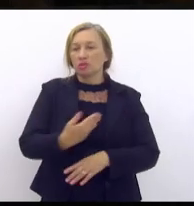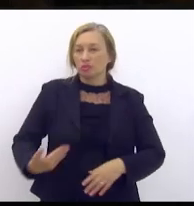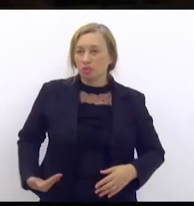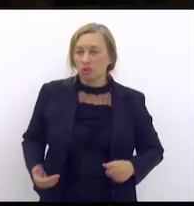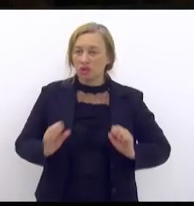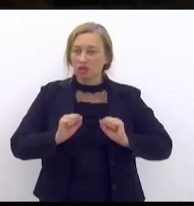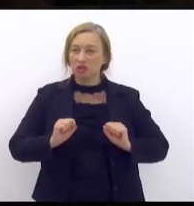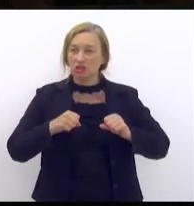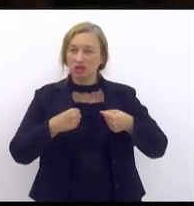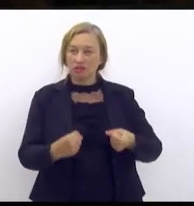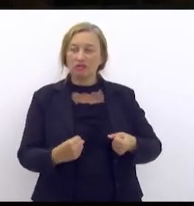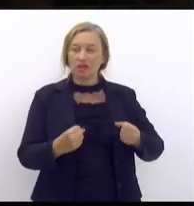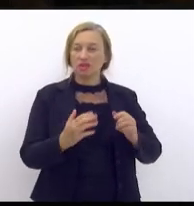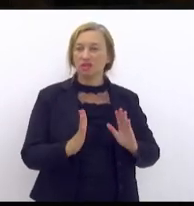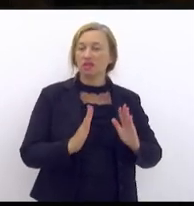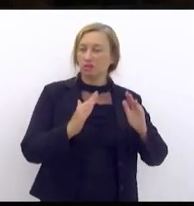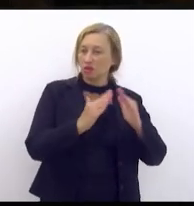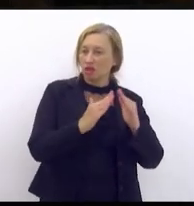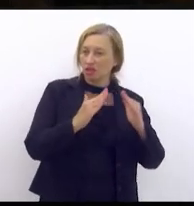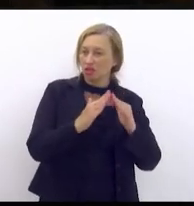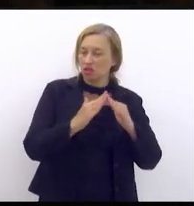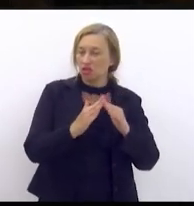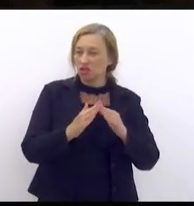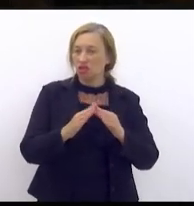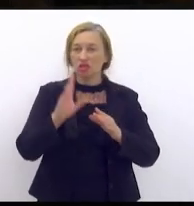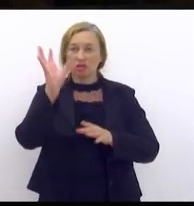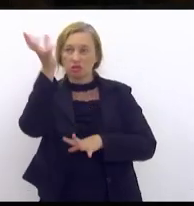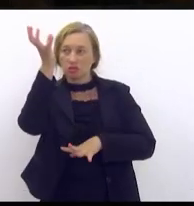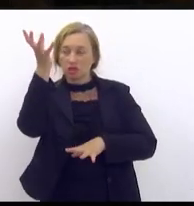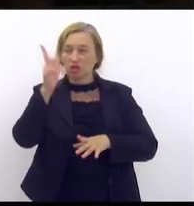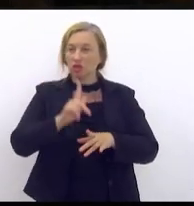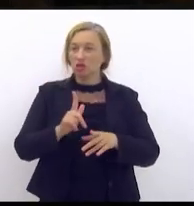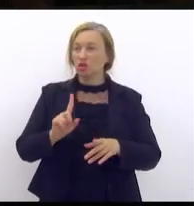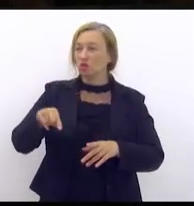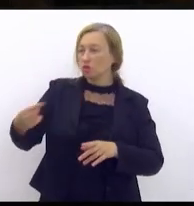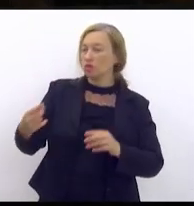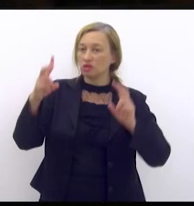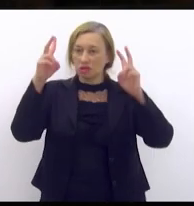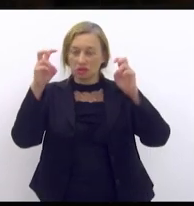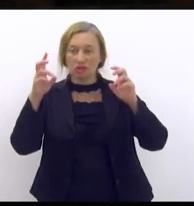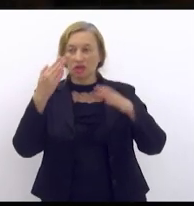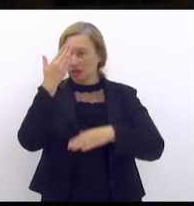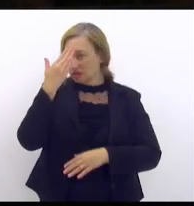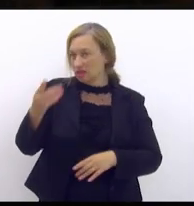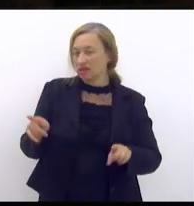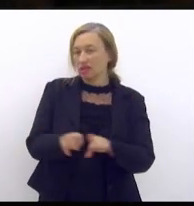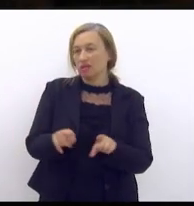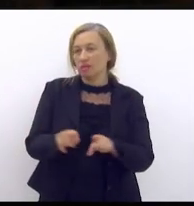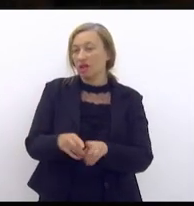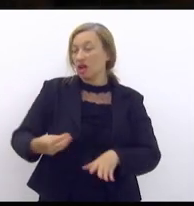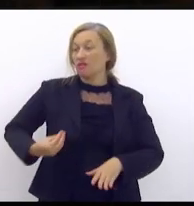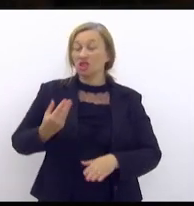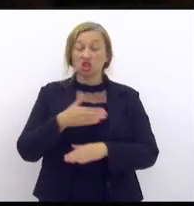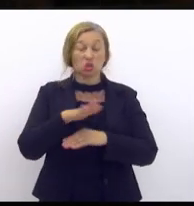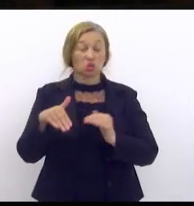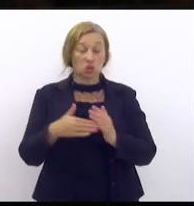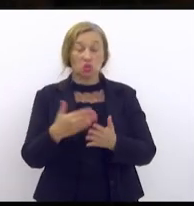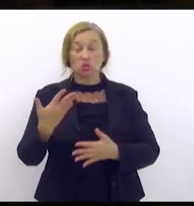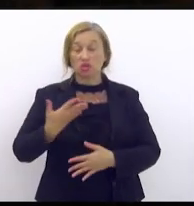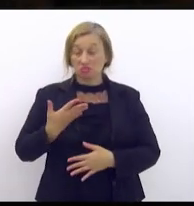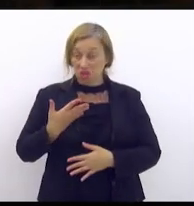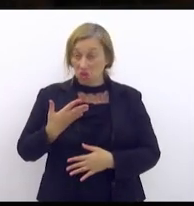da justiça climática e tantas outras questões. Quero agradecer também a presença de todos os colegas que